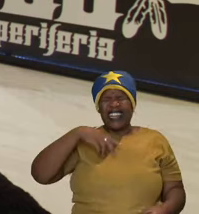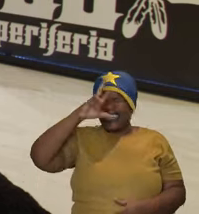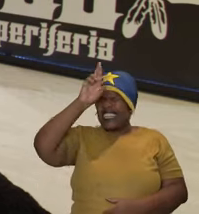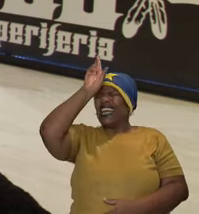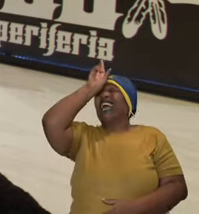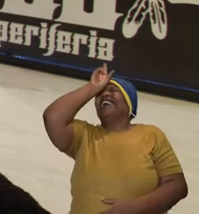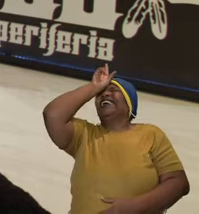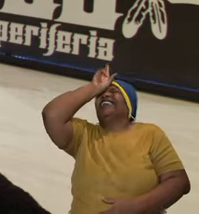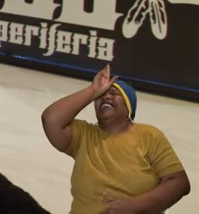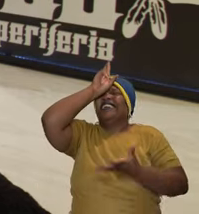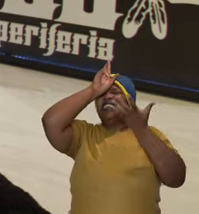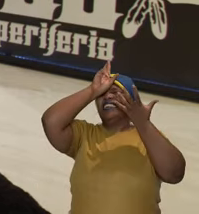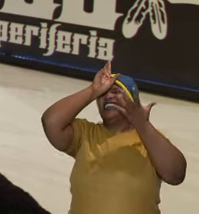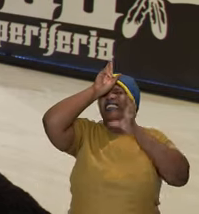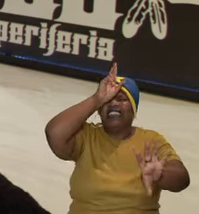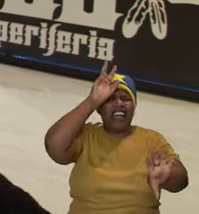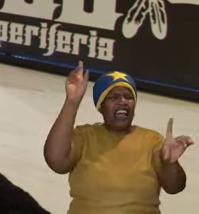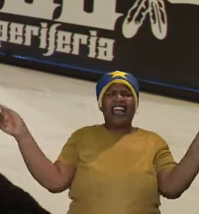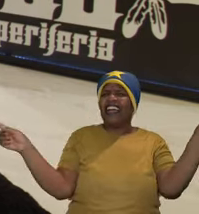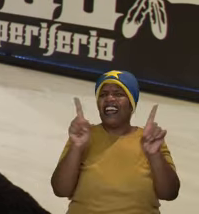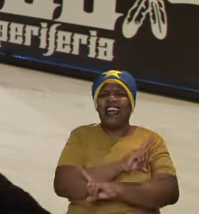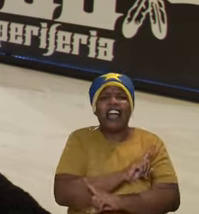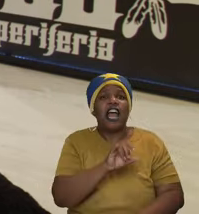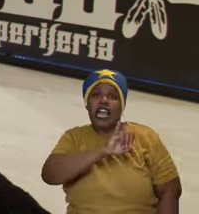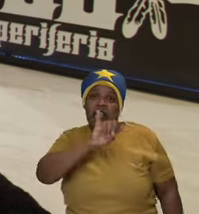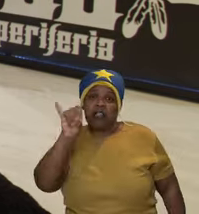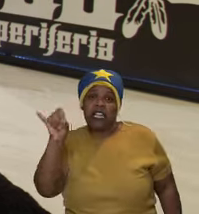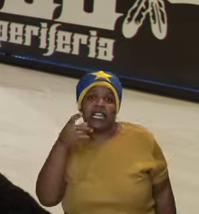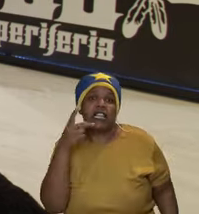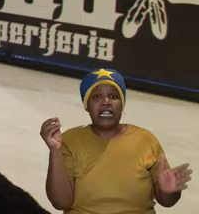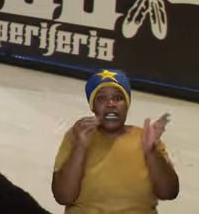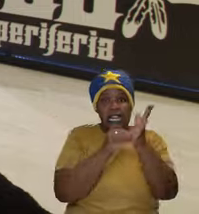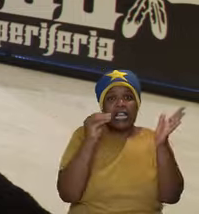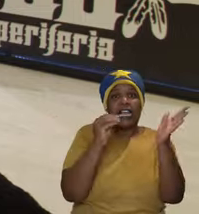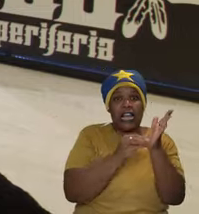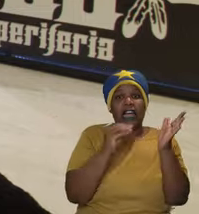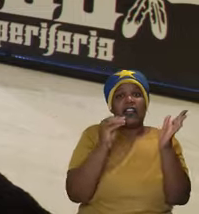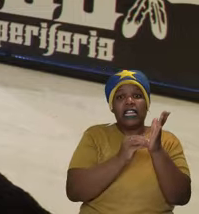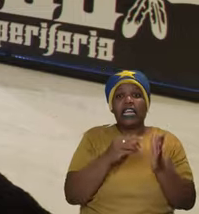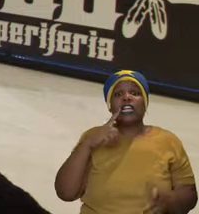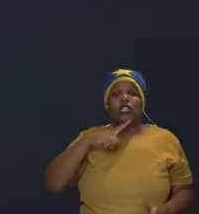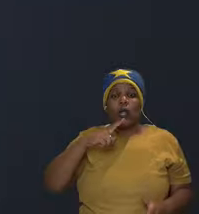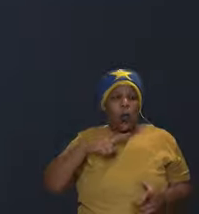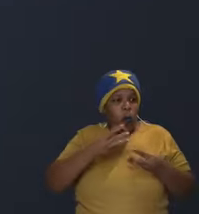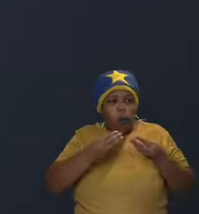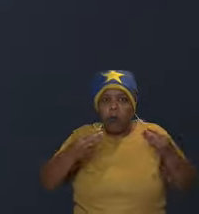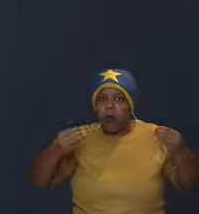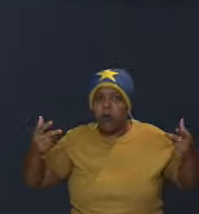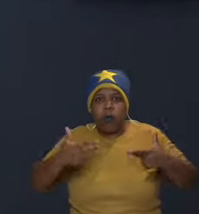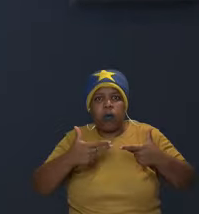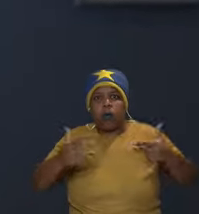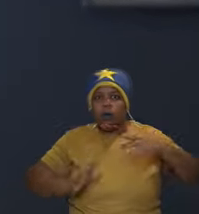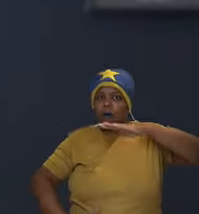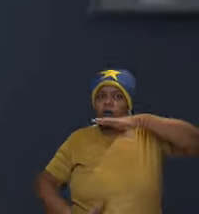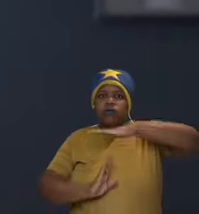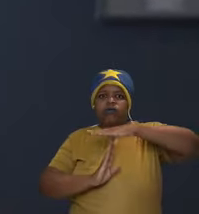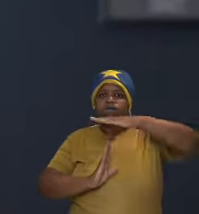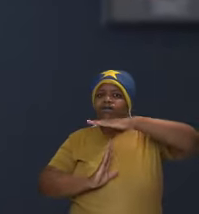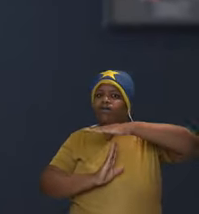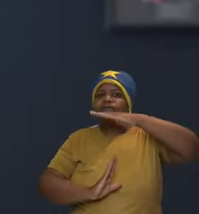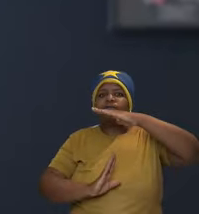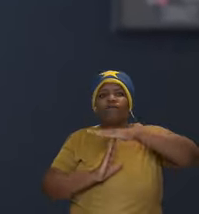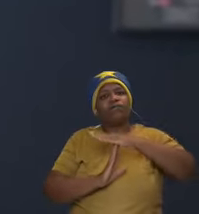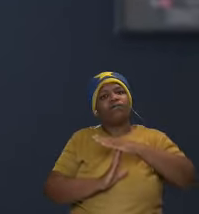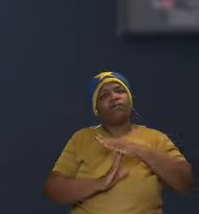fi. Não quero nada aí, mas sinto falta de elas em altas de formas ilimitadas.